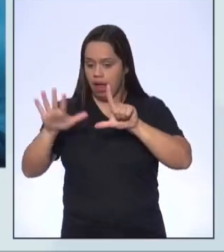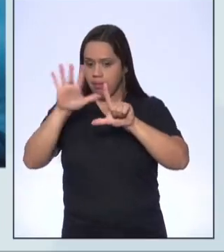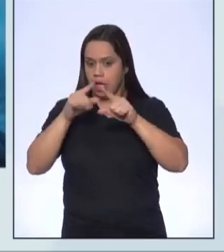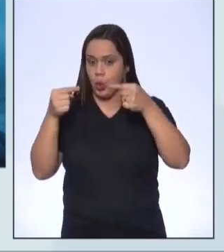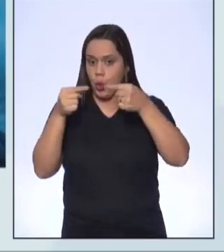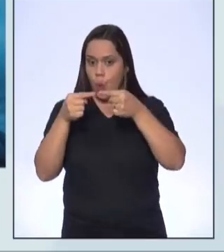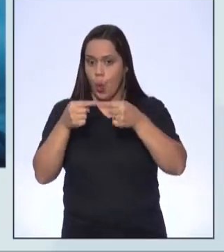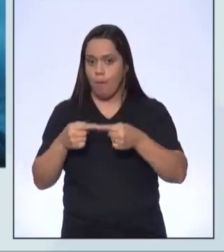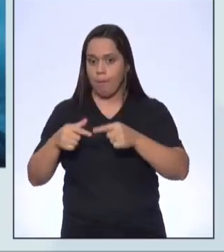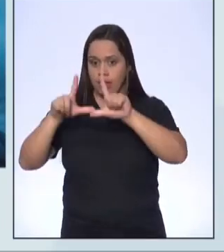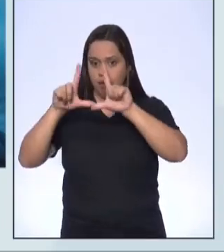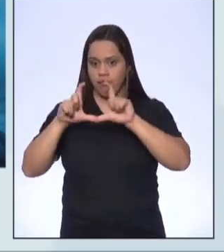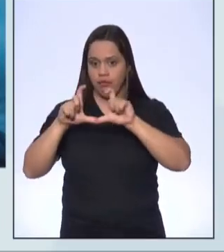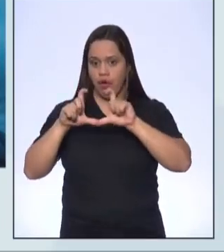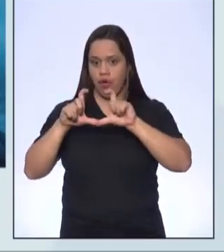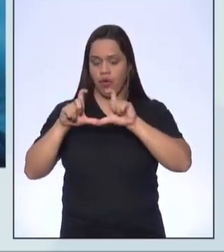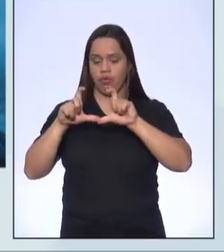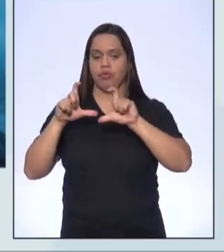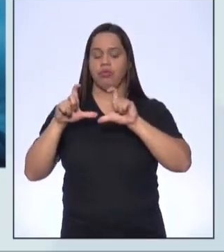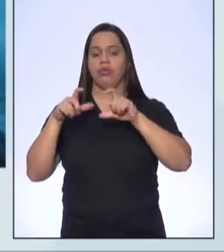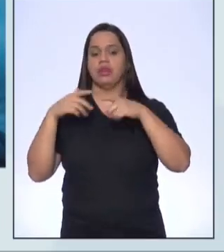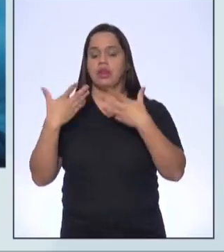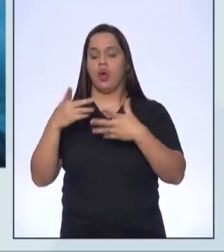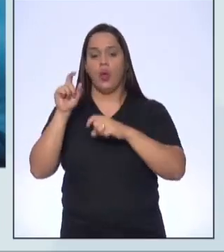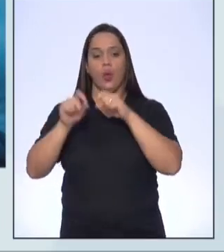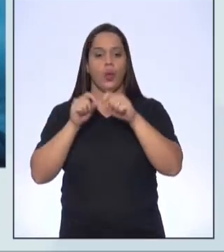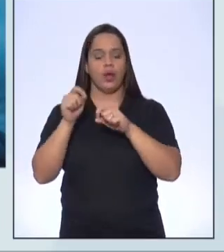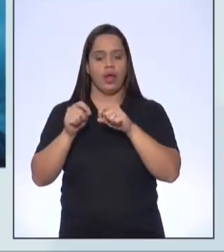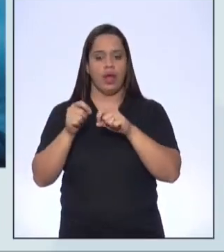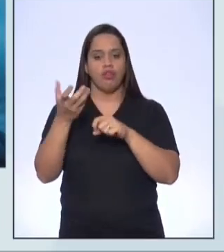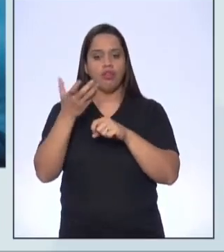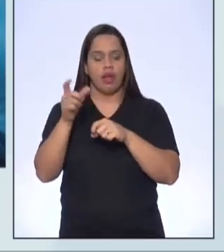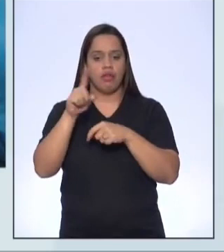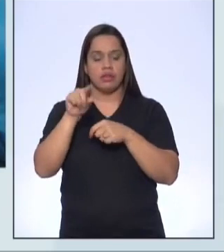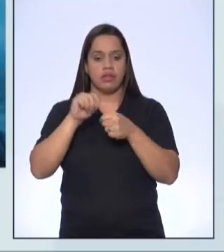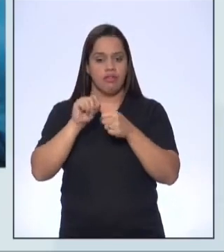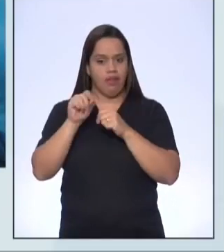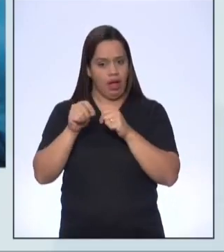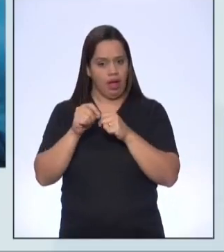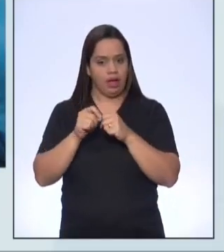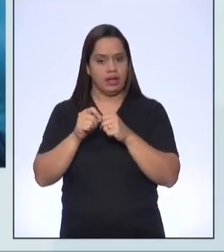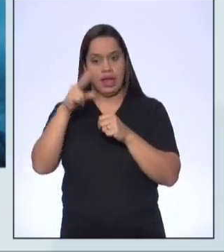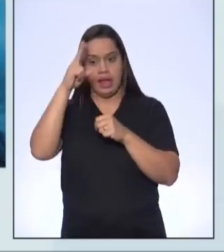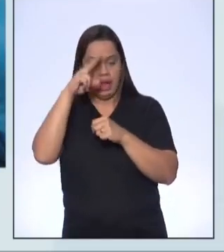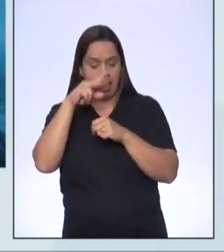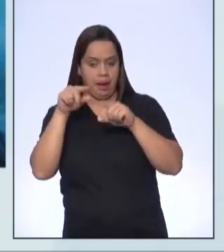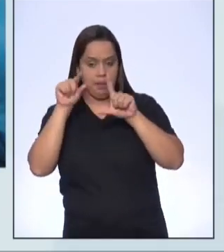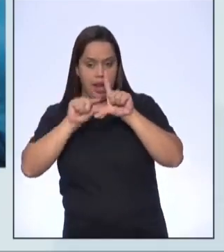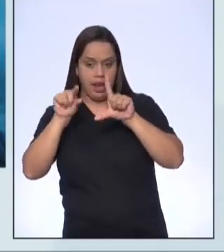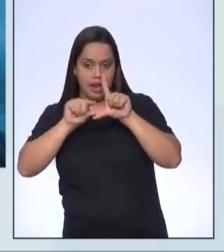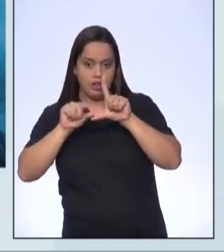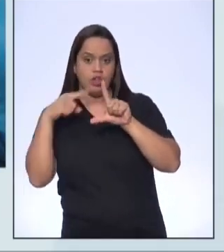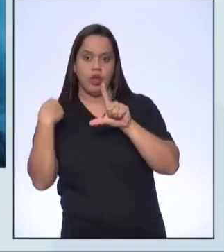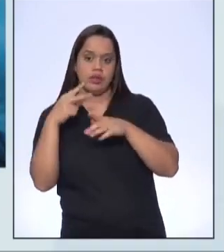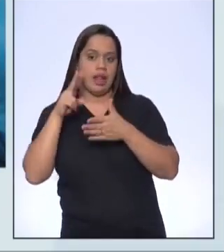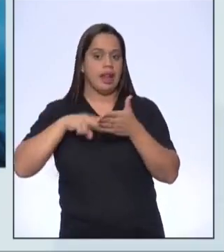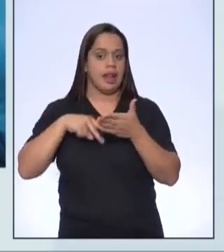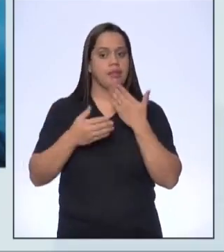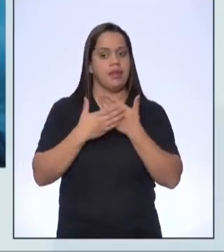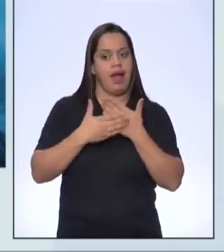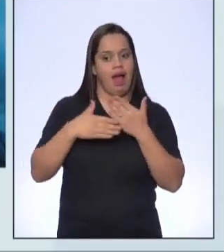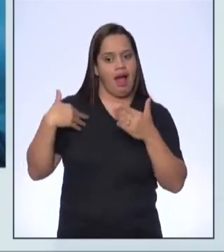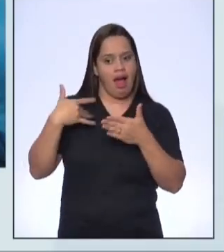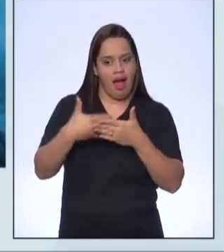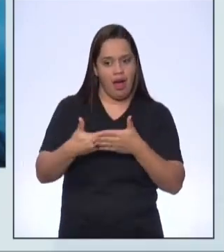o assunto. Então, é o que nós queremos que você faça. Lembre das legendas que lemos nesta aula e faça uma legenda